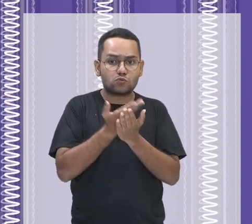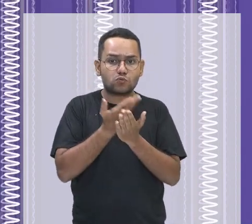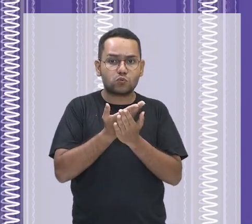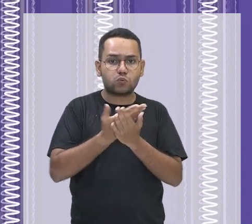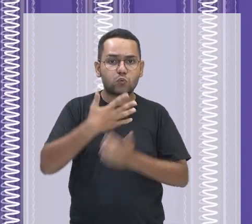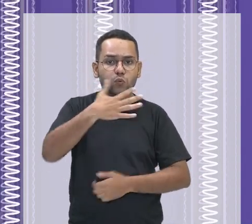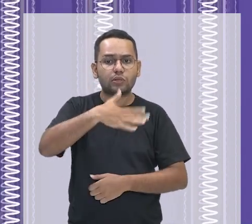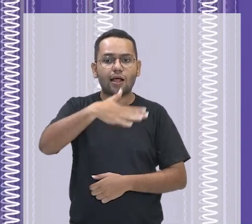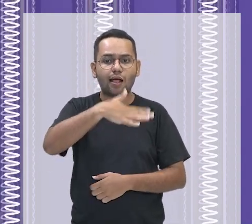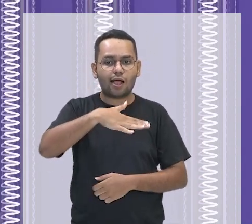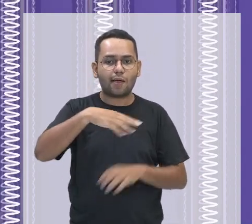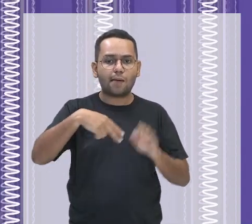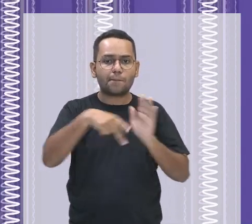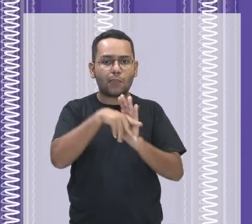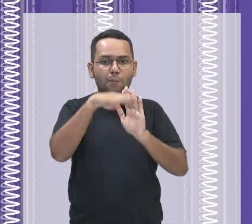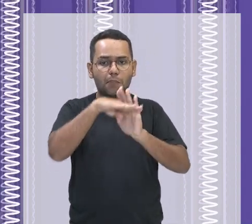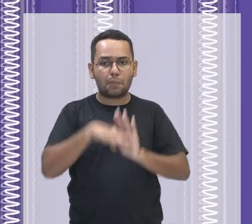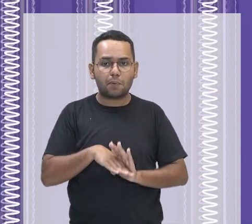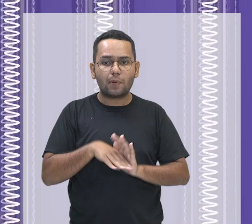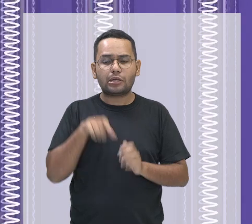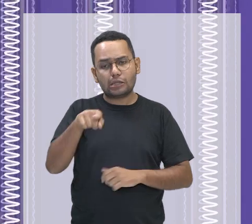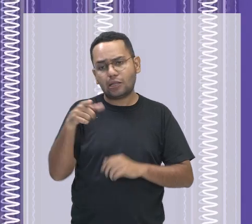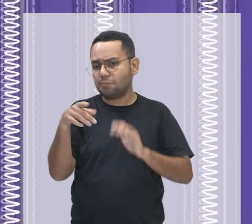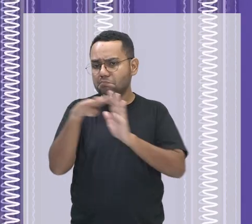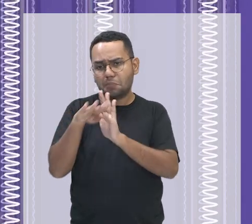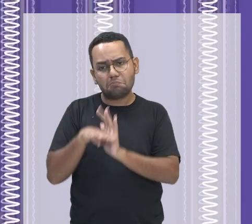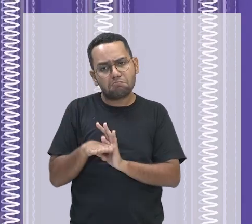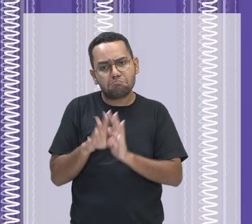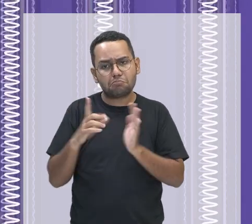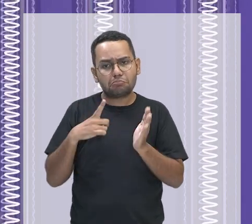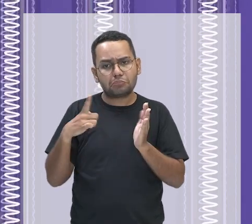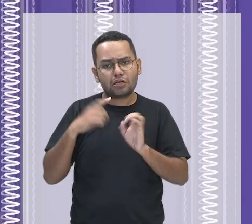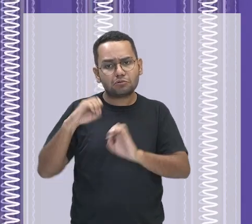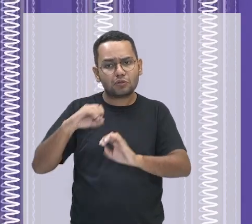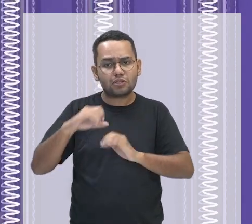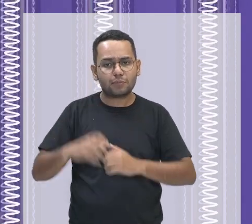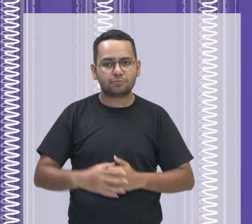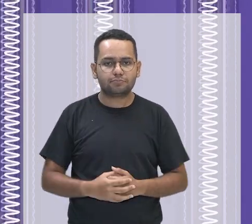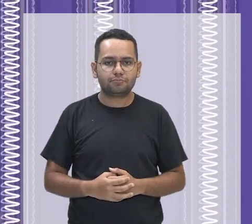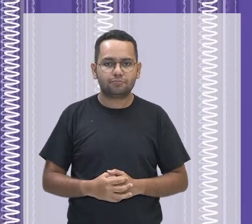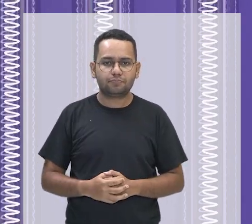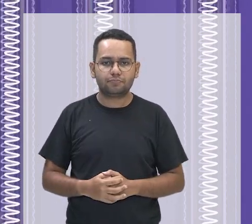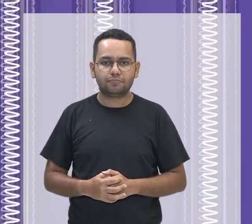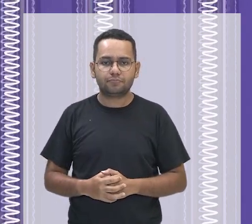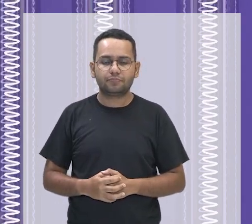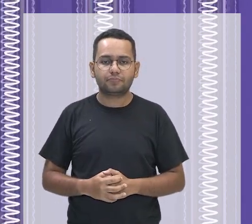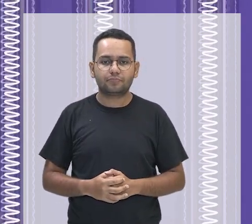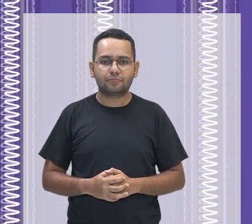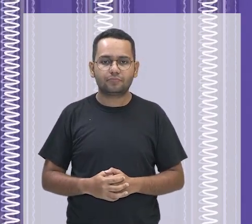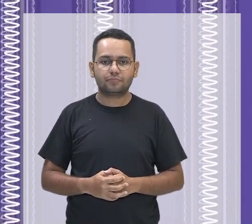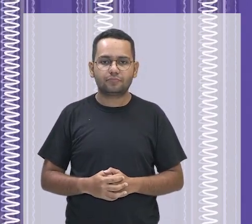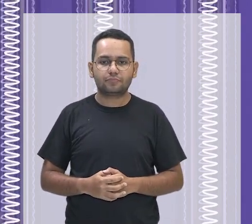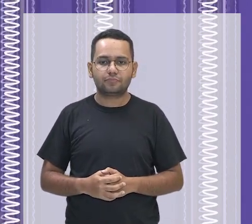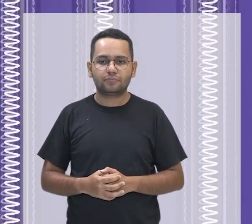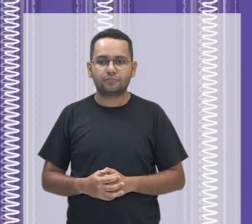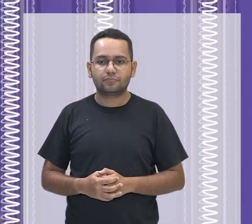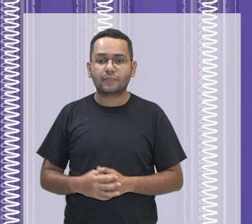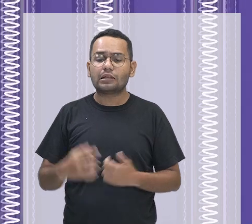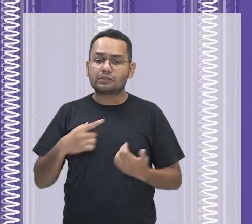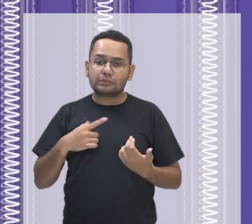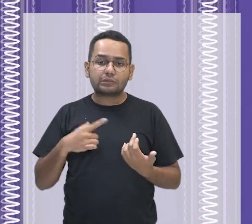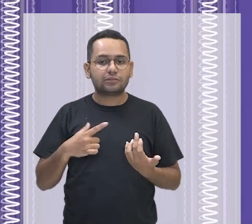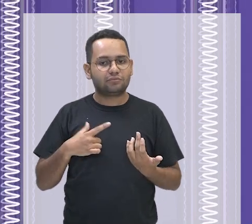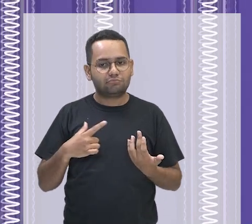da doutrina religiosa desde criança, desde pequenos, né? A gente encontra essa realidade nos